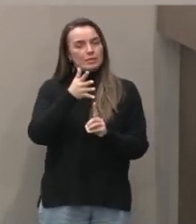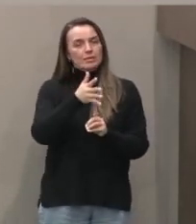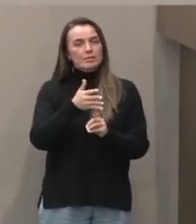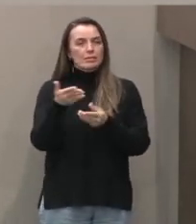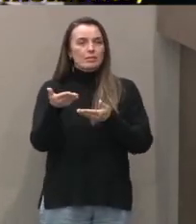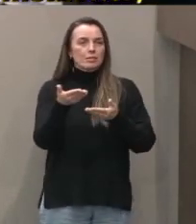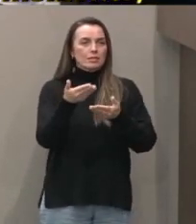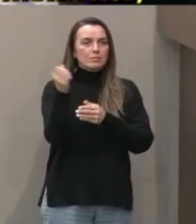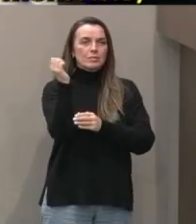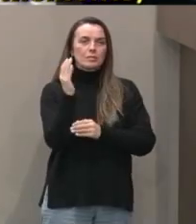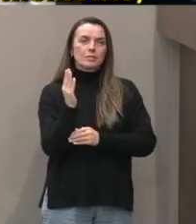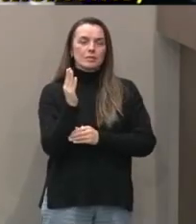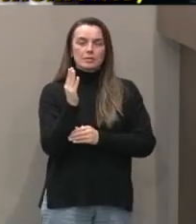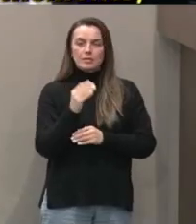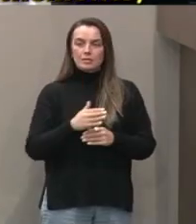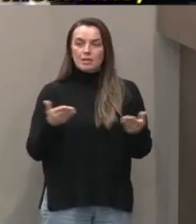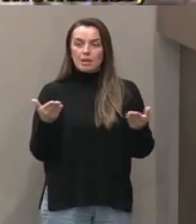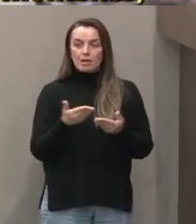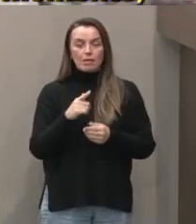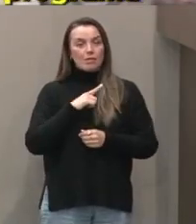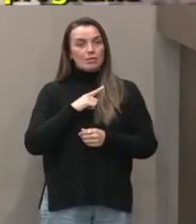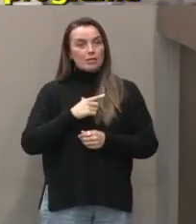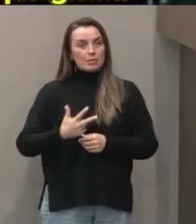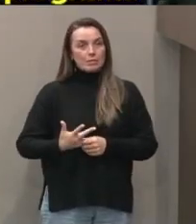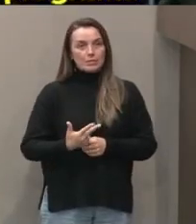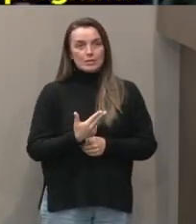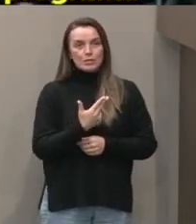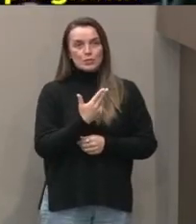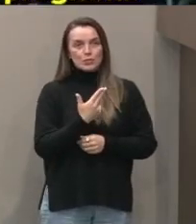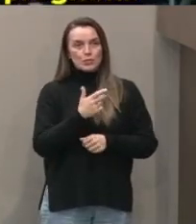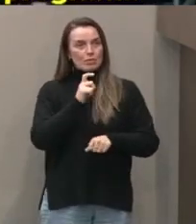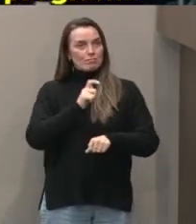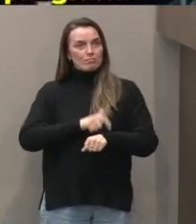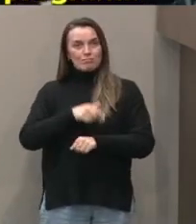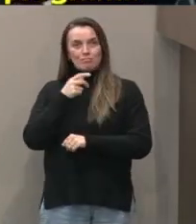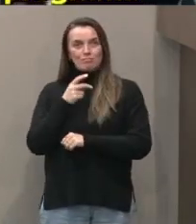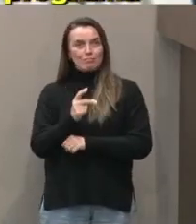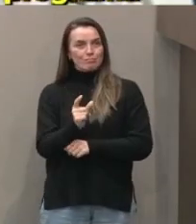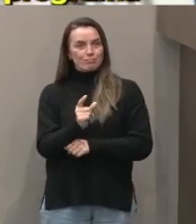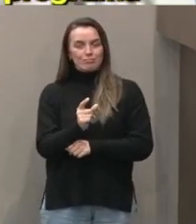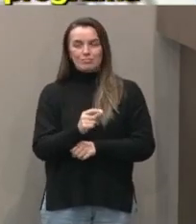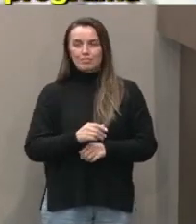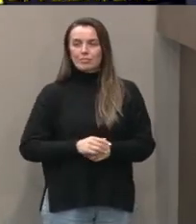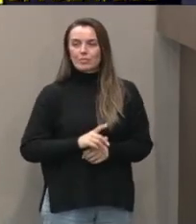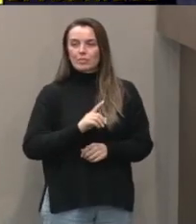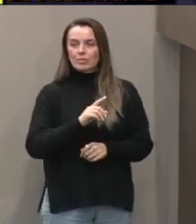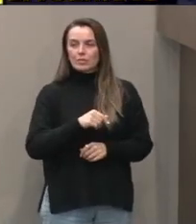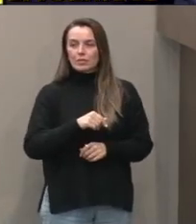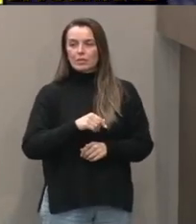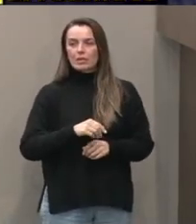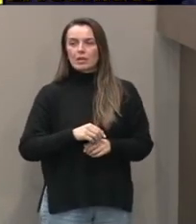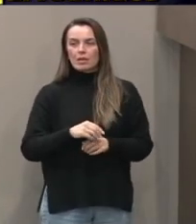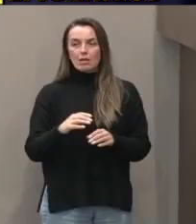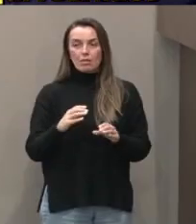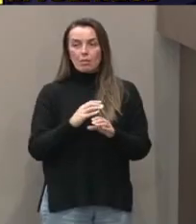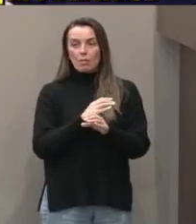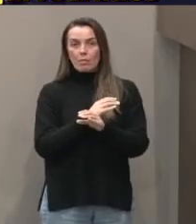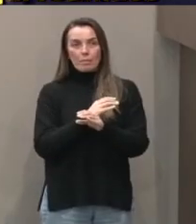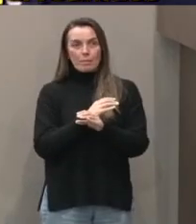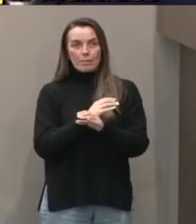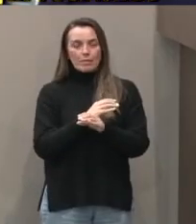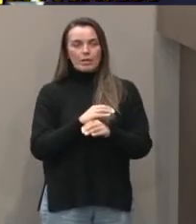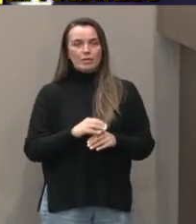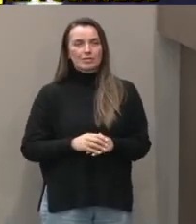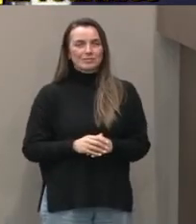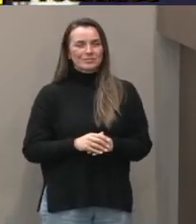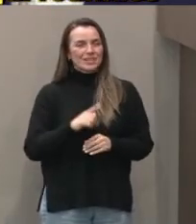Brasil inteiro. Agora, no momento, está tendo uma cirurgia ao vivo, então um programa bastante completo. Estamos aqui reunidos com